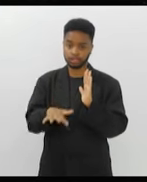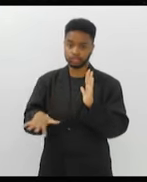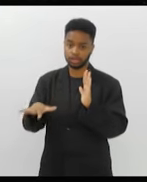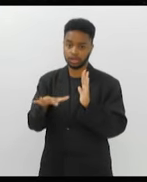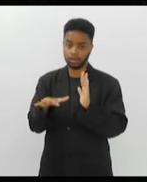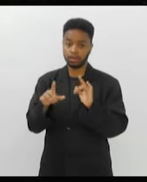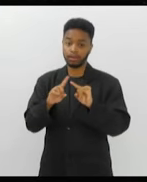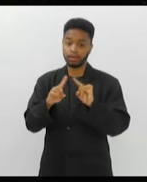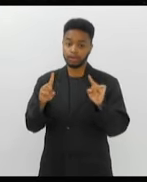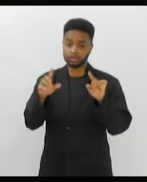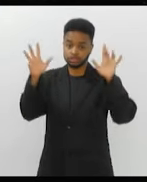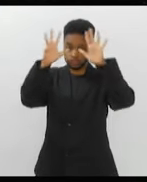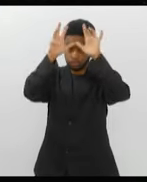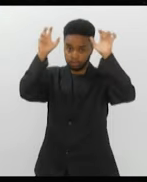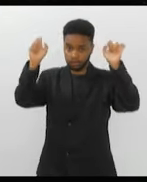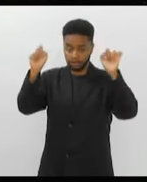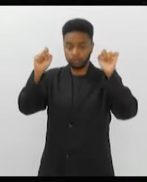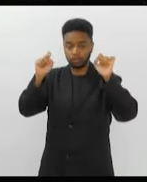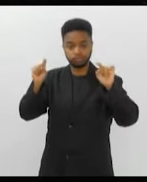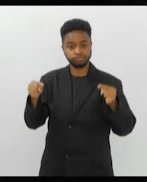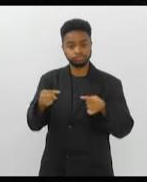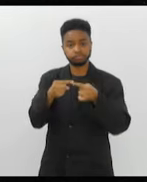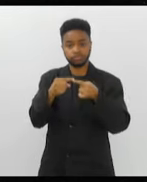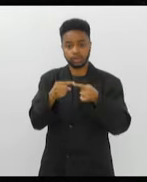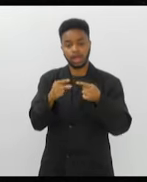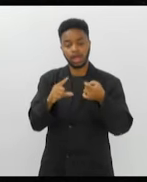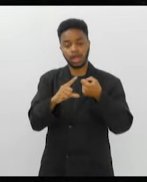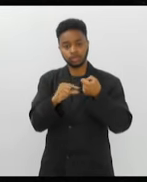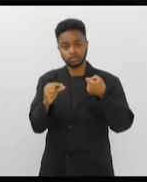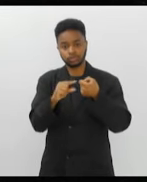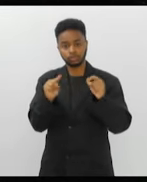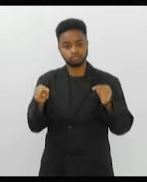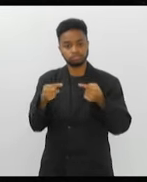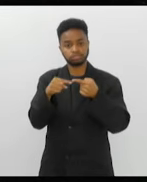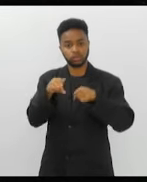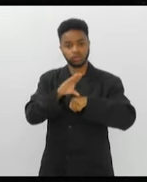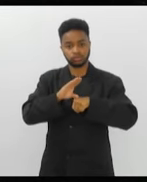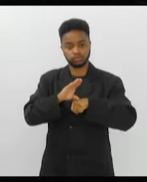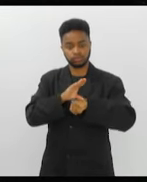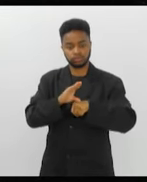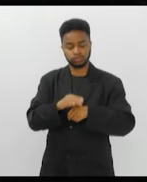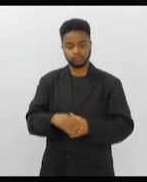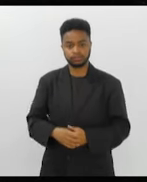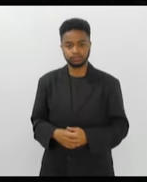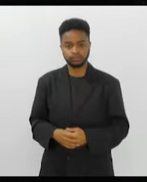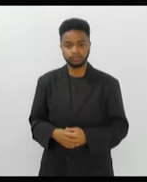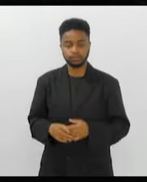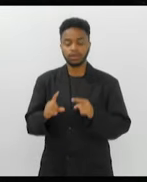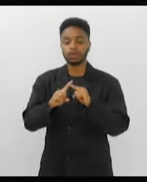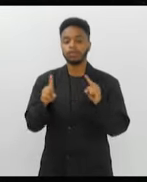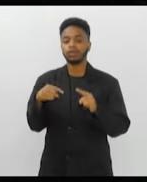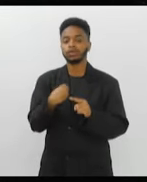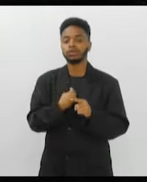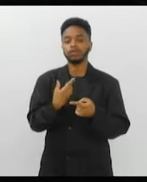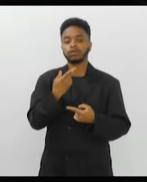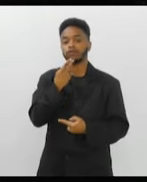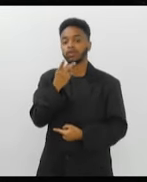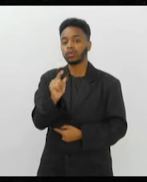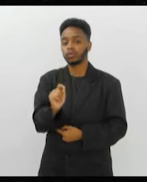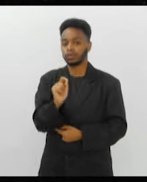o Supremo considerou este artigo do CTB constitucional. Mas o que a gente está dizendo é o